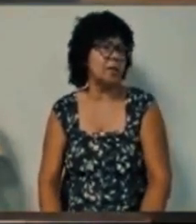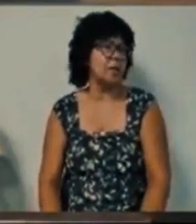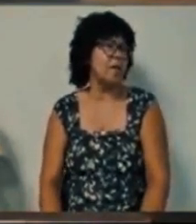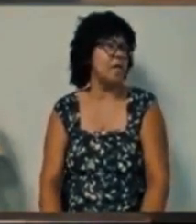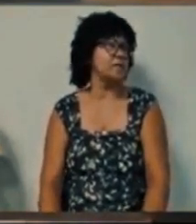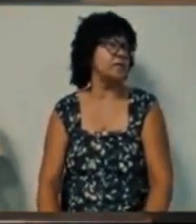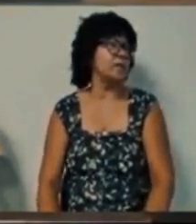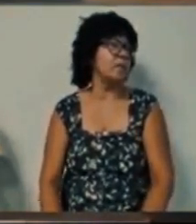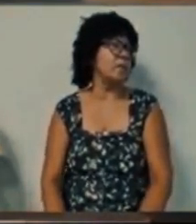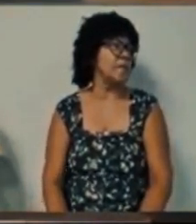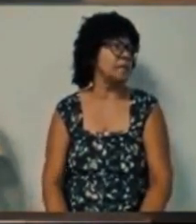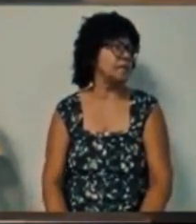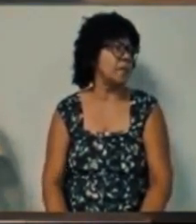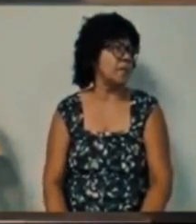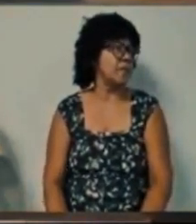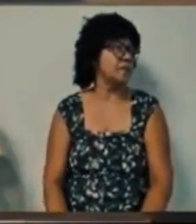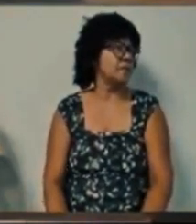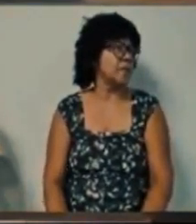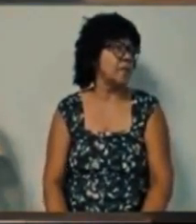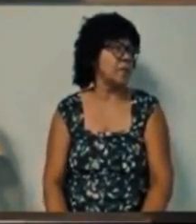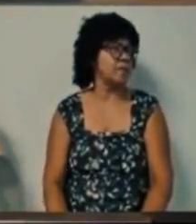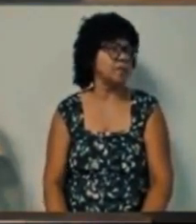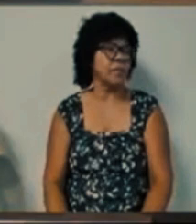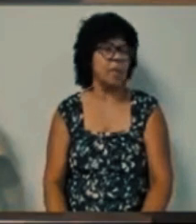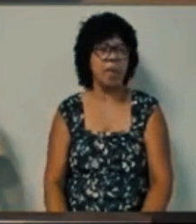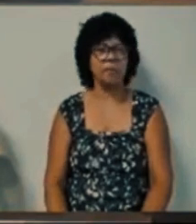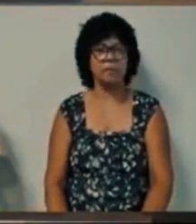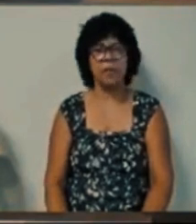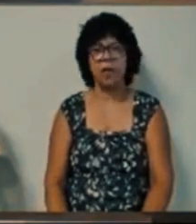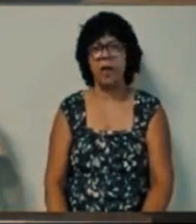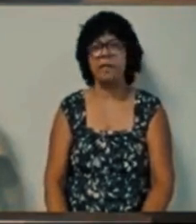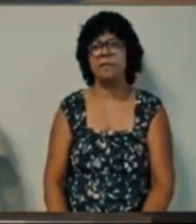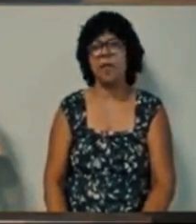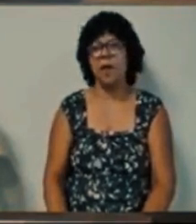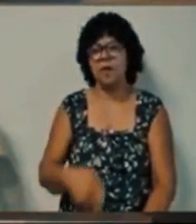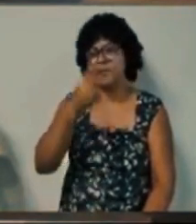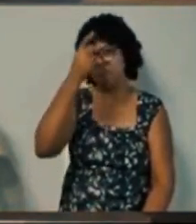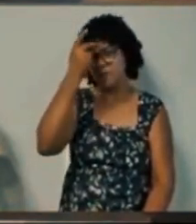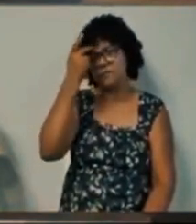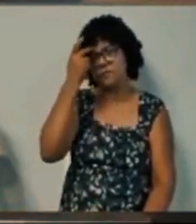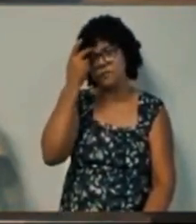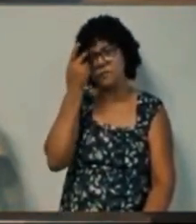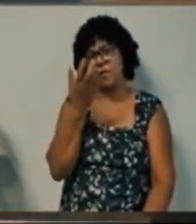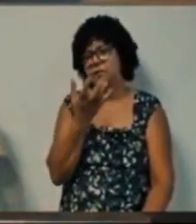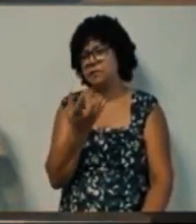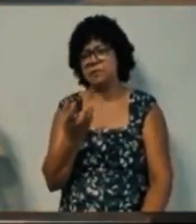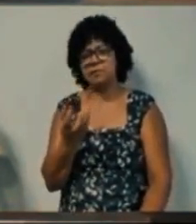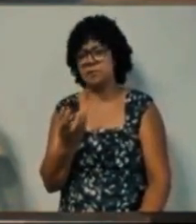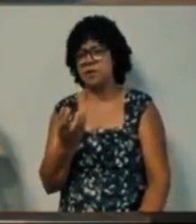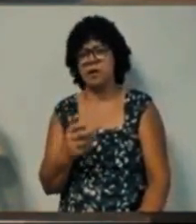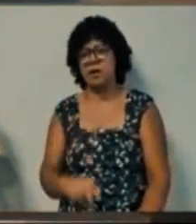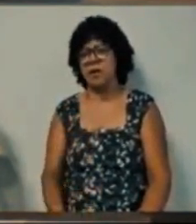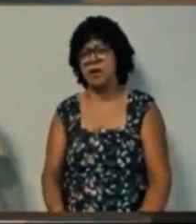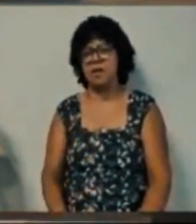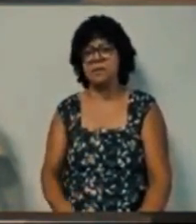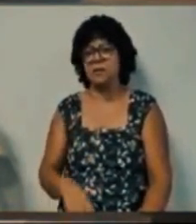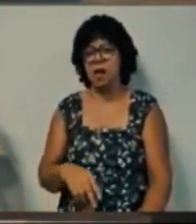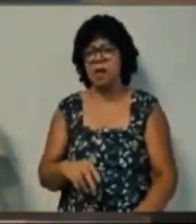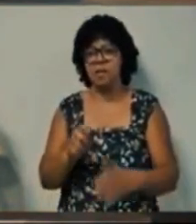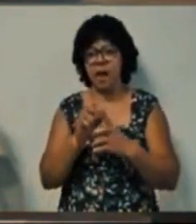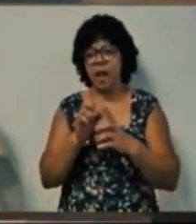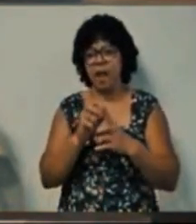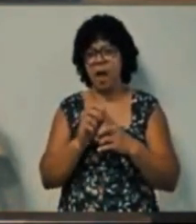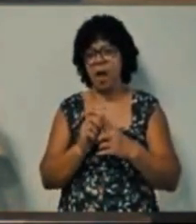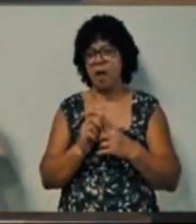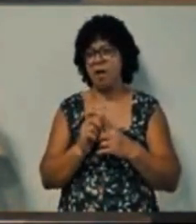As pessoas não estão esperando um curso teológico na casa delas, apesar de eu amar teologia. Elas estão